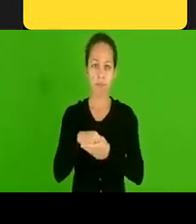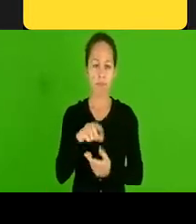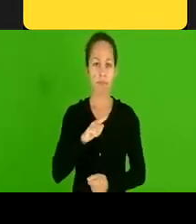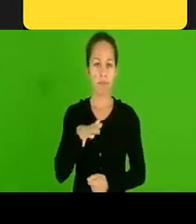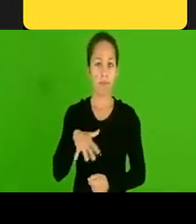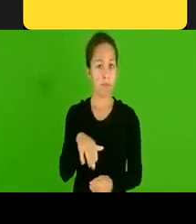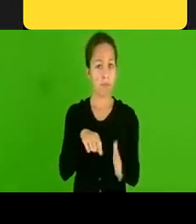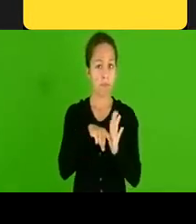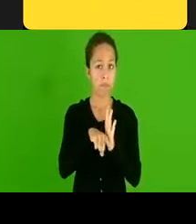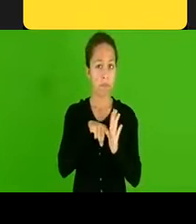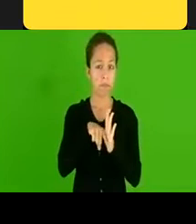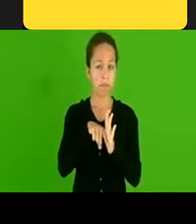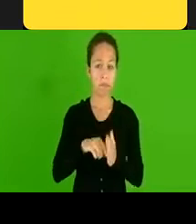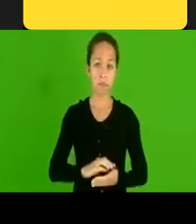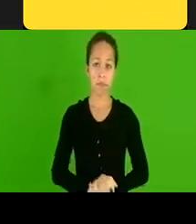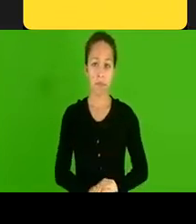pesquisa?